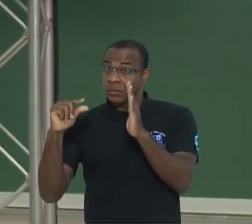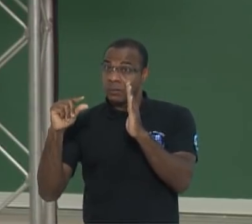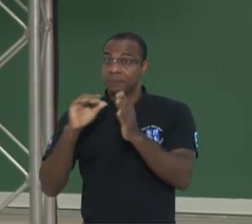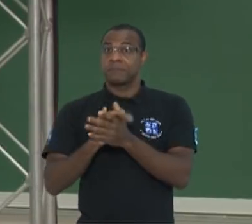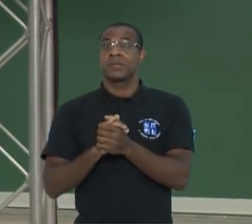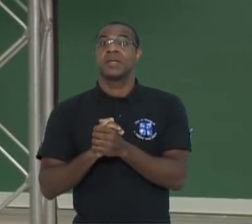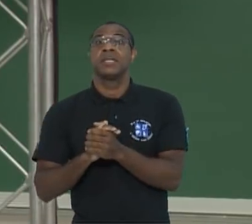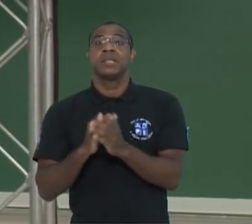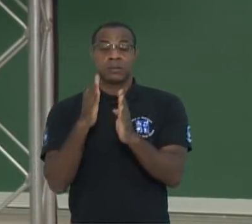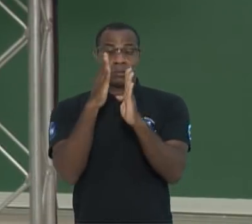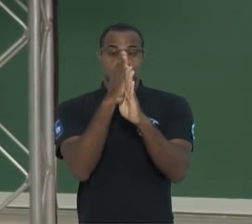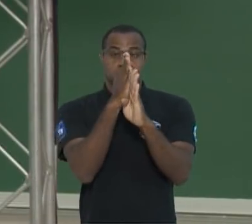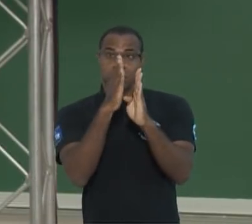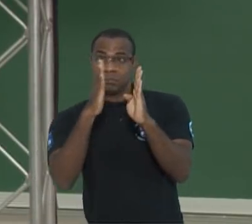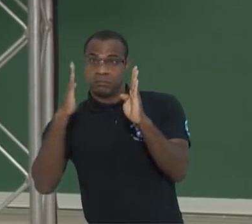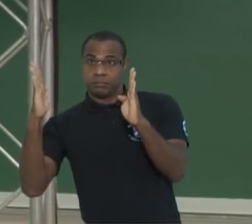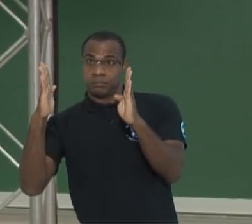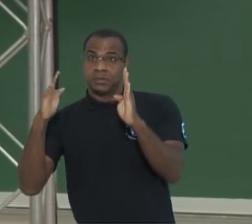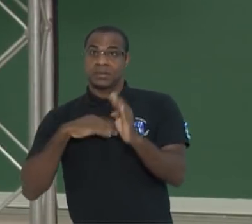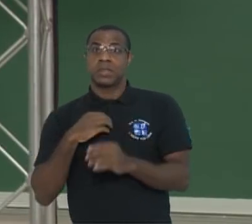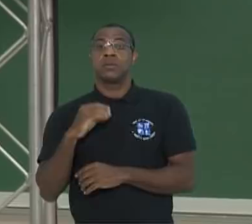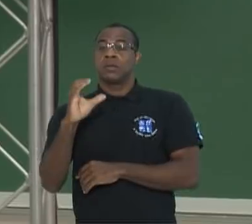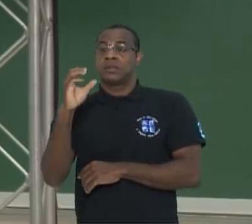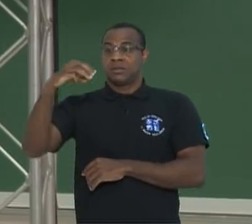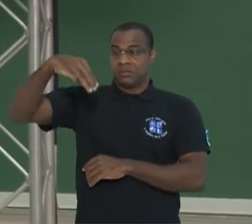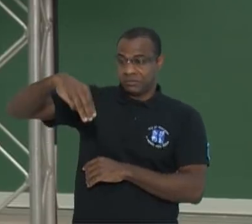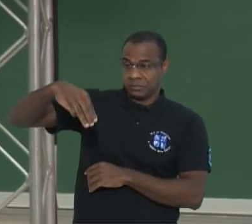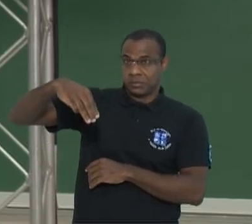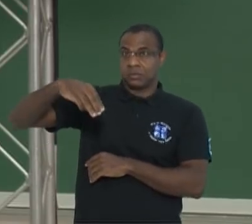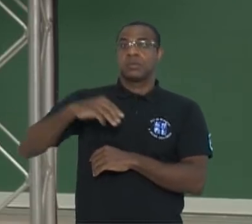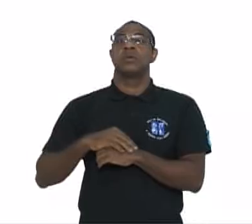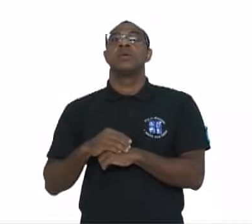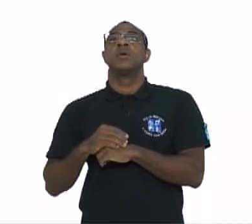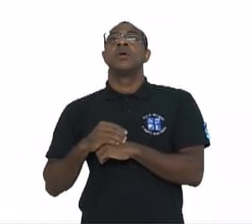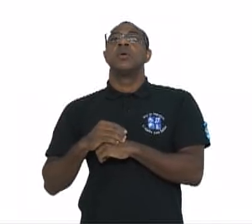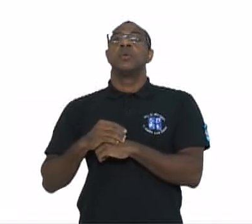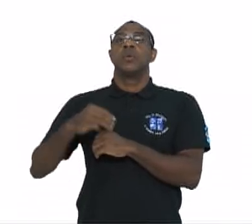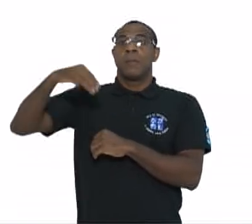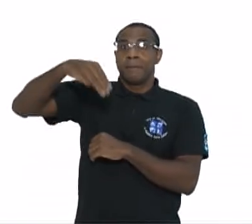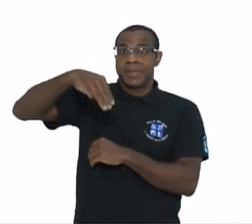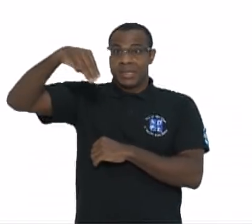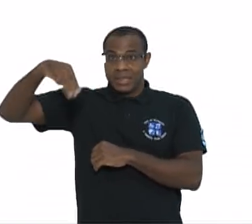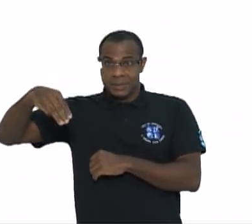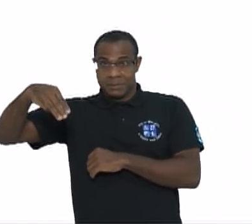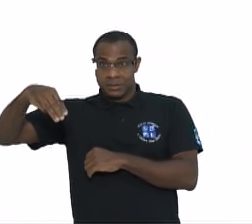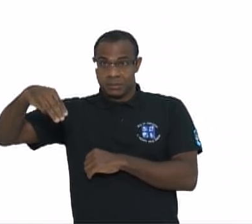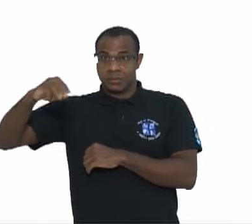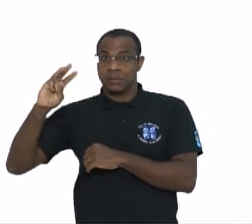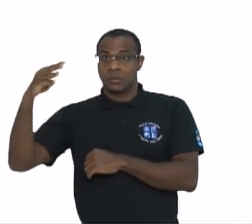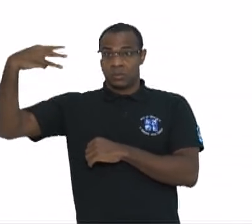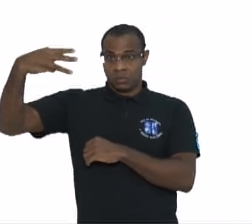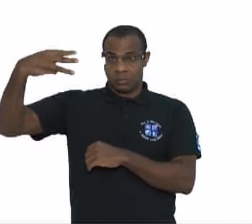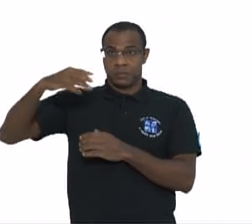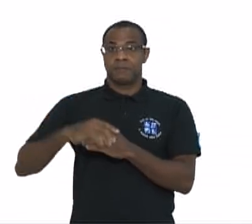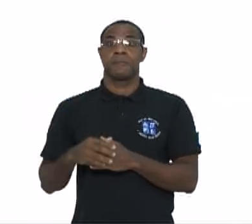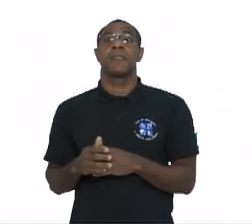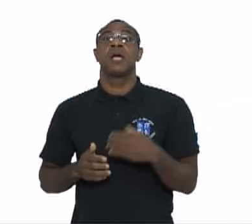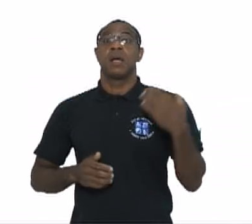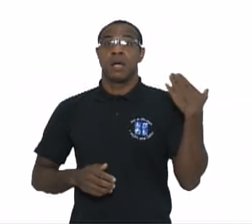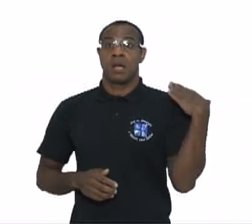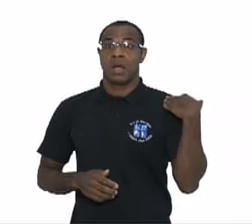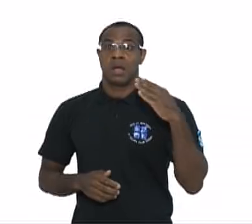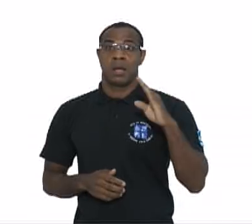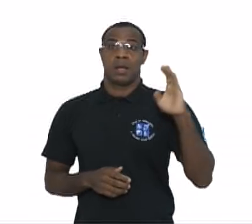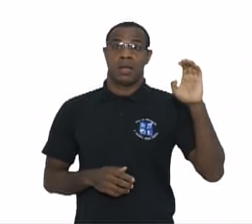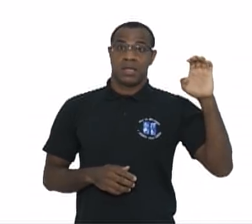decímetro cúbico, o centímetro cúbico e o milímetro cúbico. Do lado esquerdo do